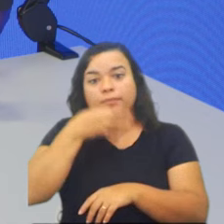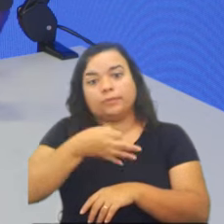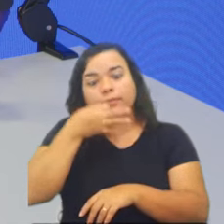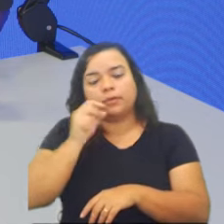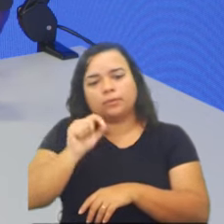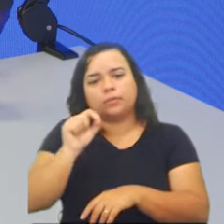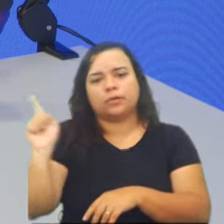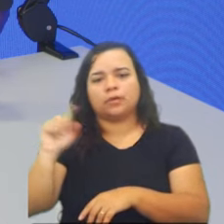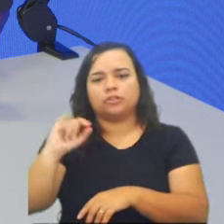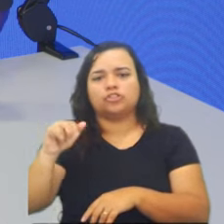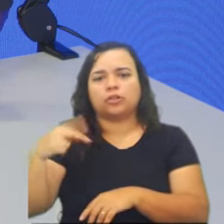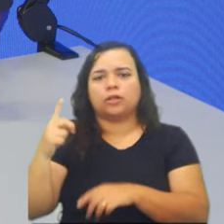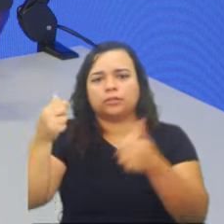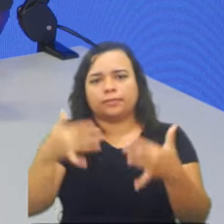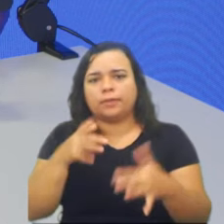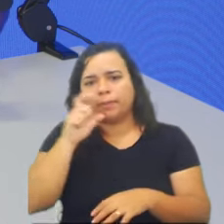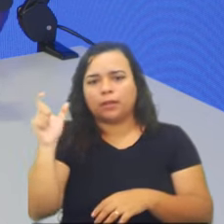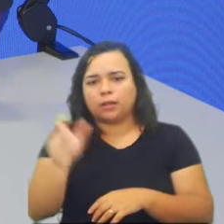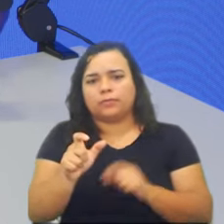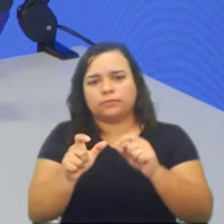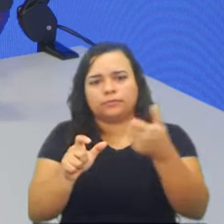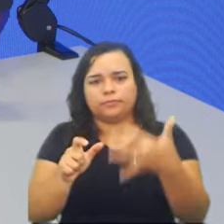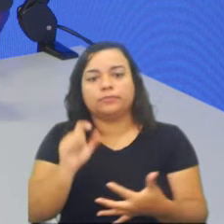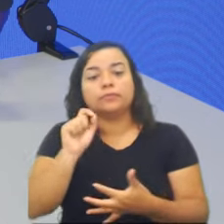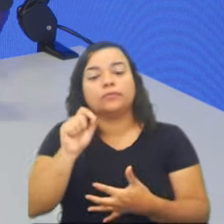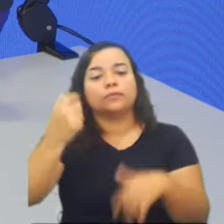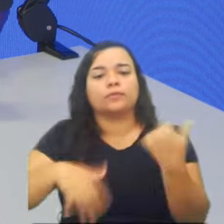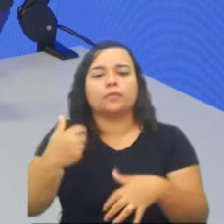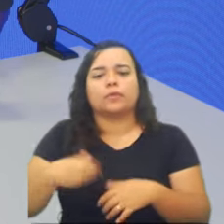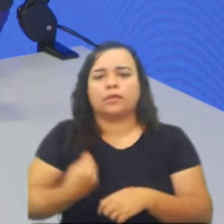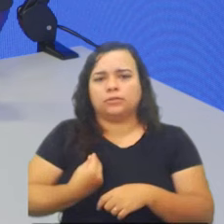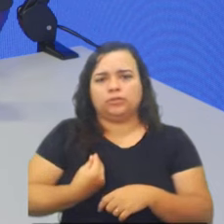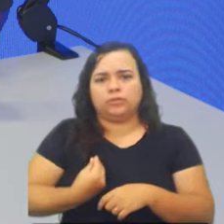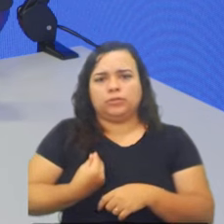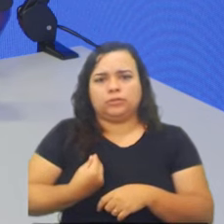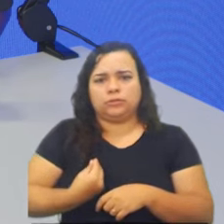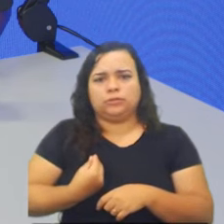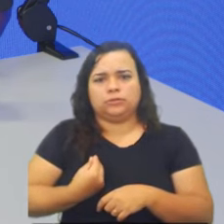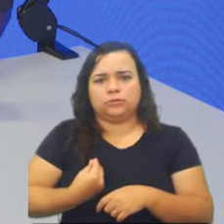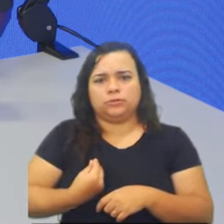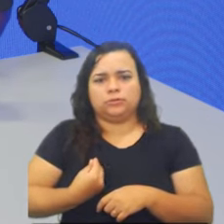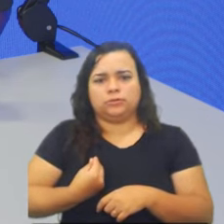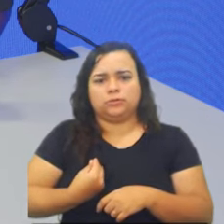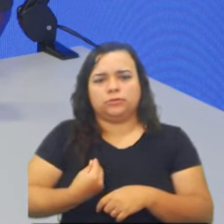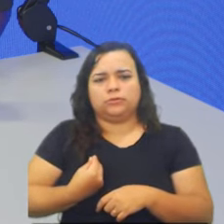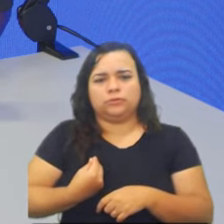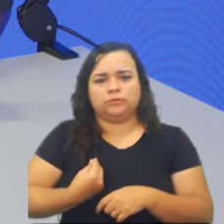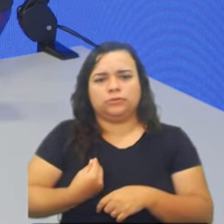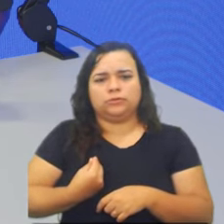entendo do pertencimento a a janda deu uma uma palavra aqui que ela falou que é a existência